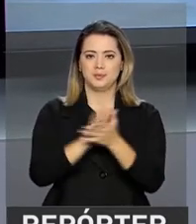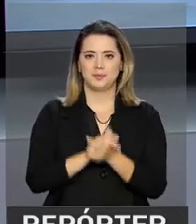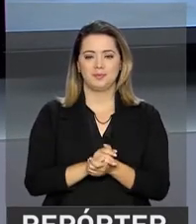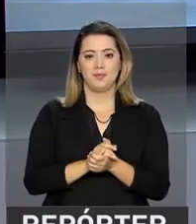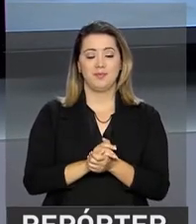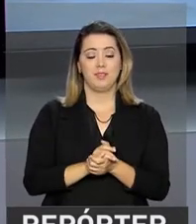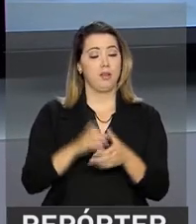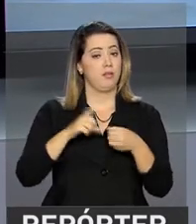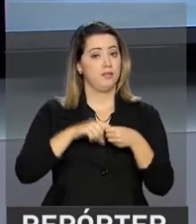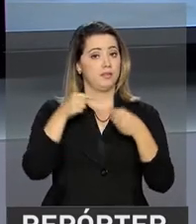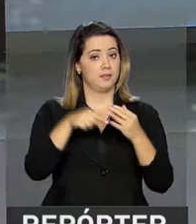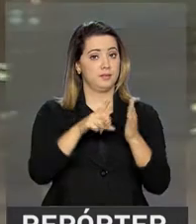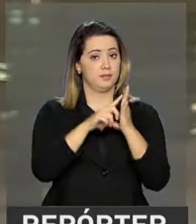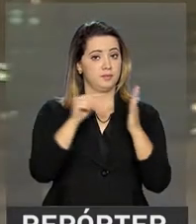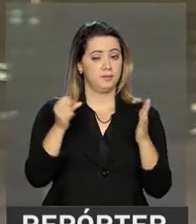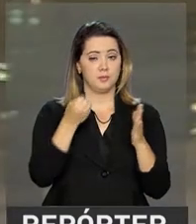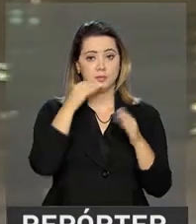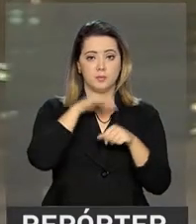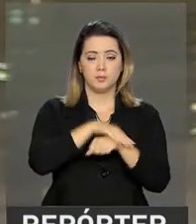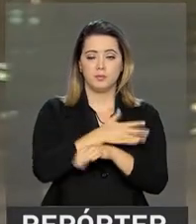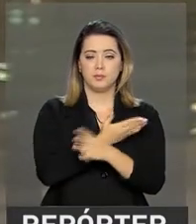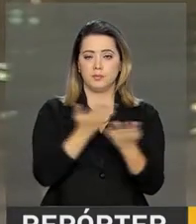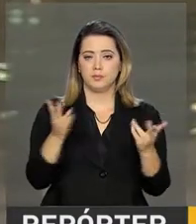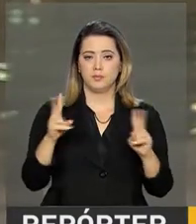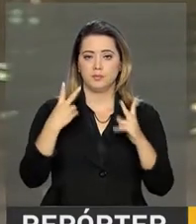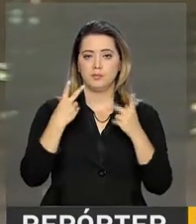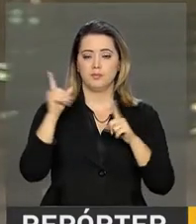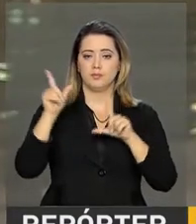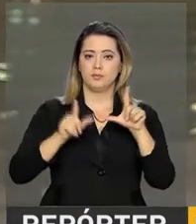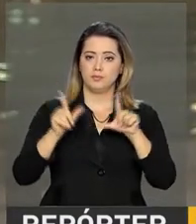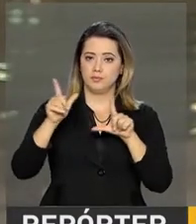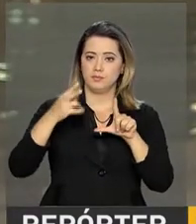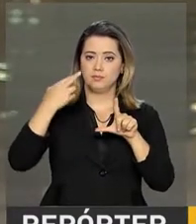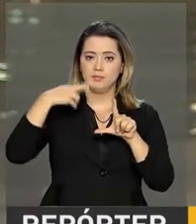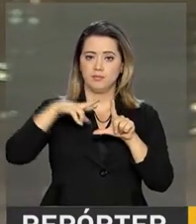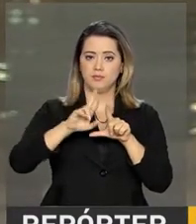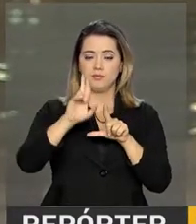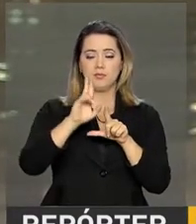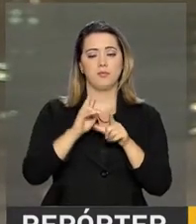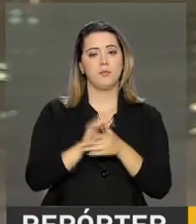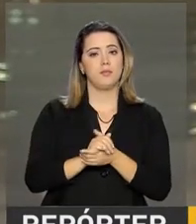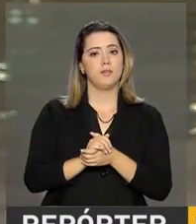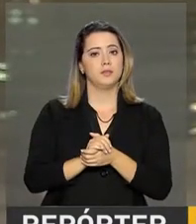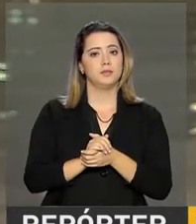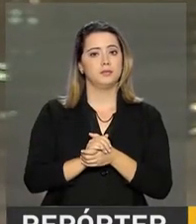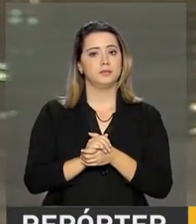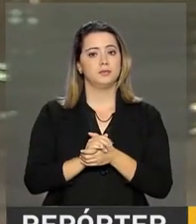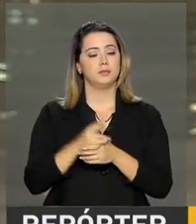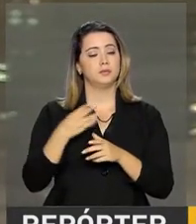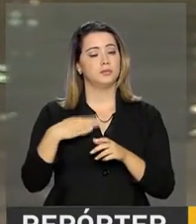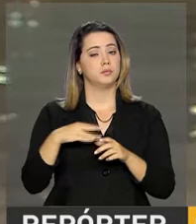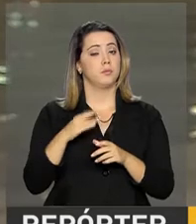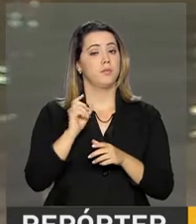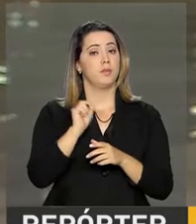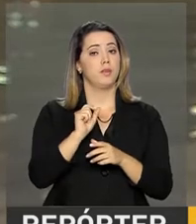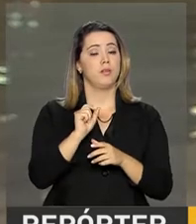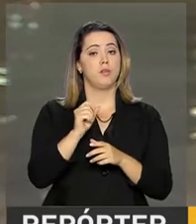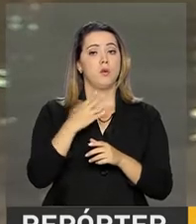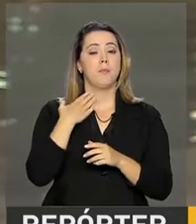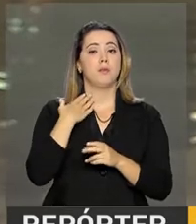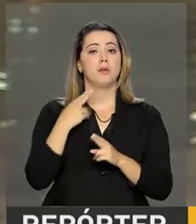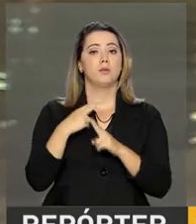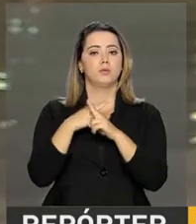votamos aqui no palácio do planalto boa noite roberto boa noite a todos que nos assistem na tv nbr olha o roberto a caixa econômica federal